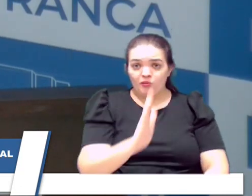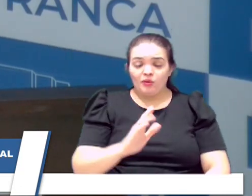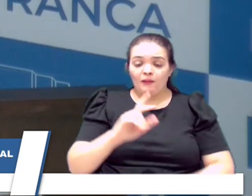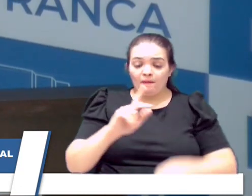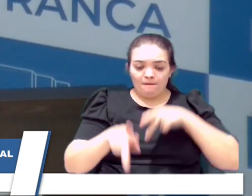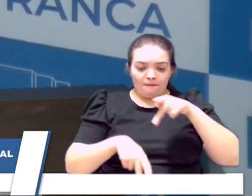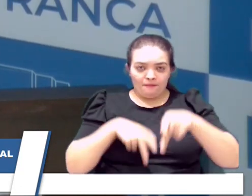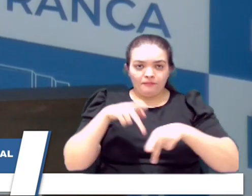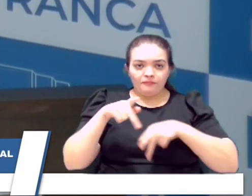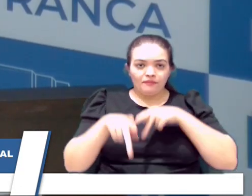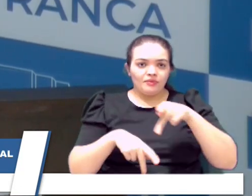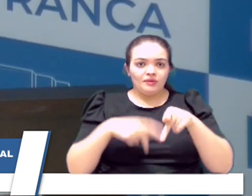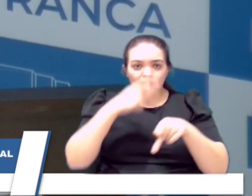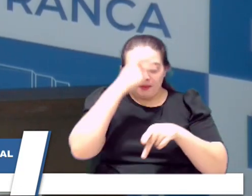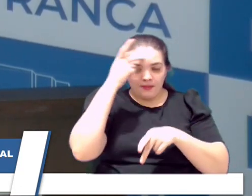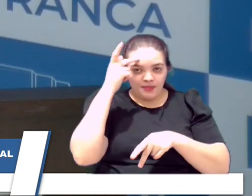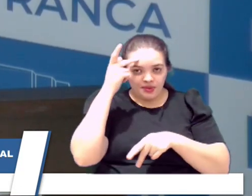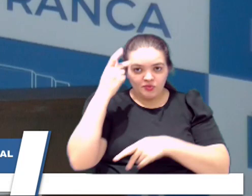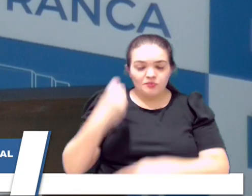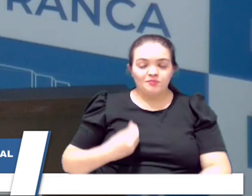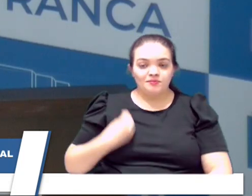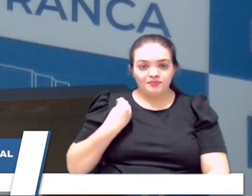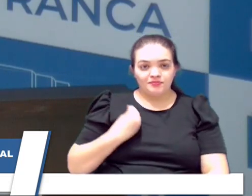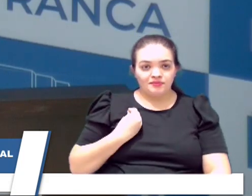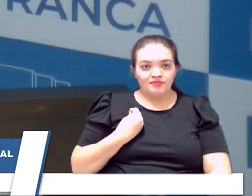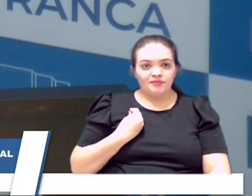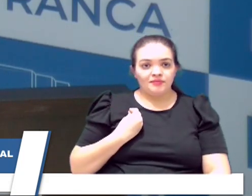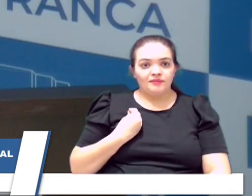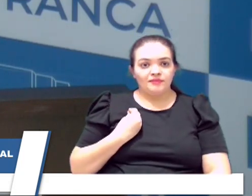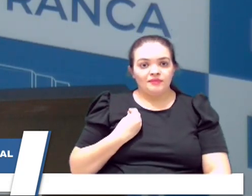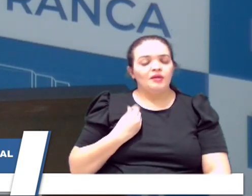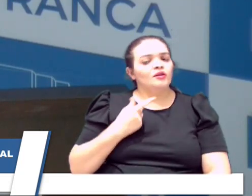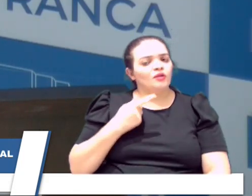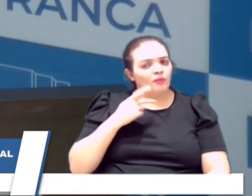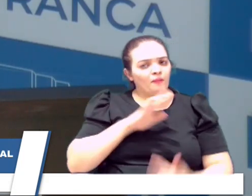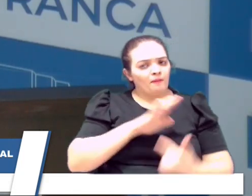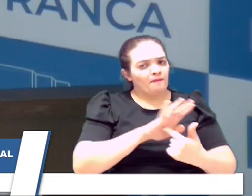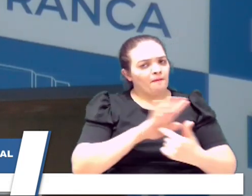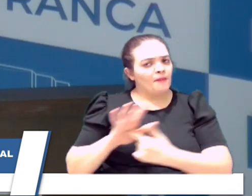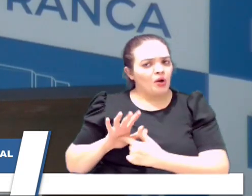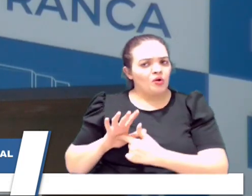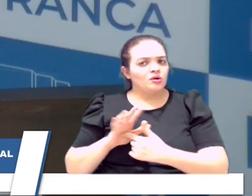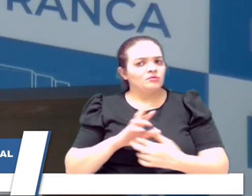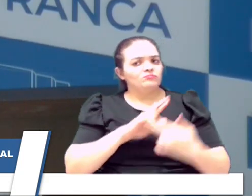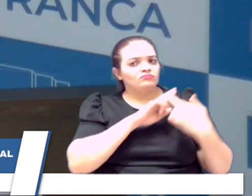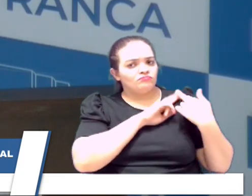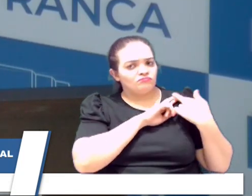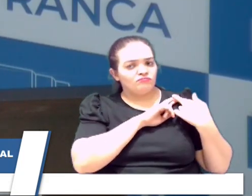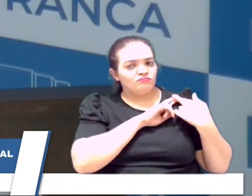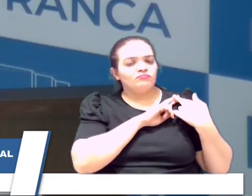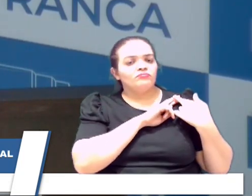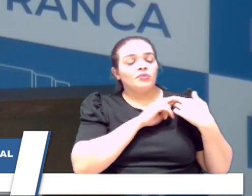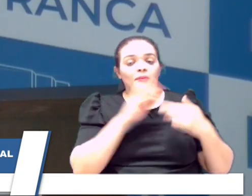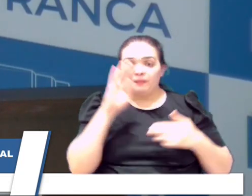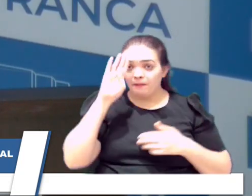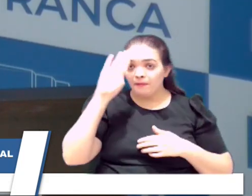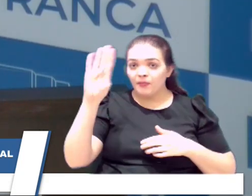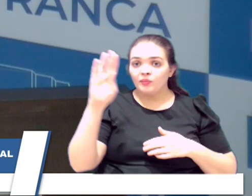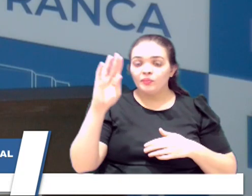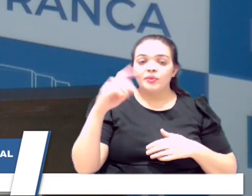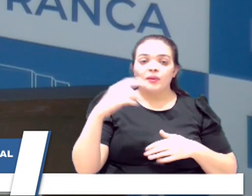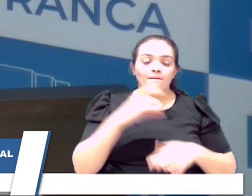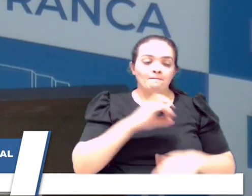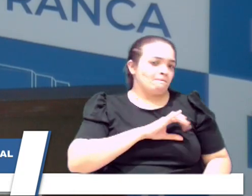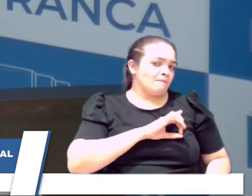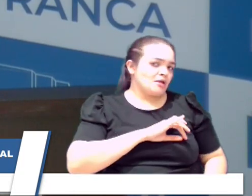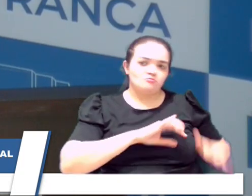para todas as pessoas que estão aqui presentes. Então, estamos aqui para reafirmar esse compromisso e para dizer, acima de tudo, a gente não tem medo